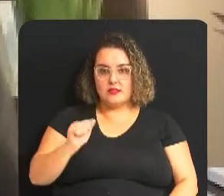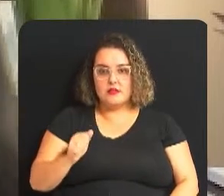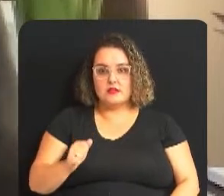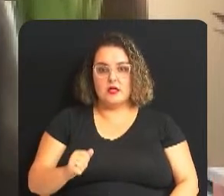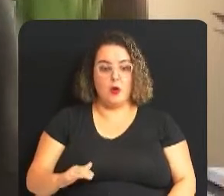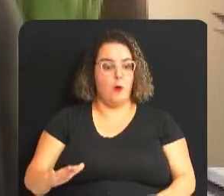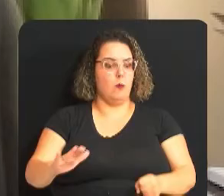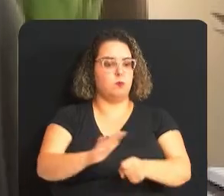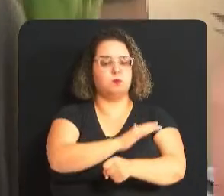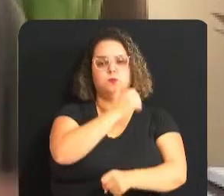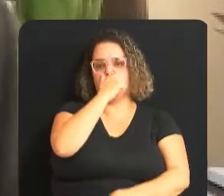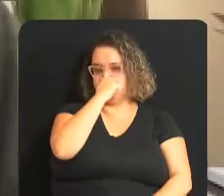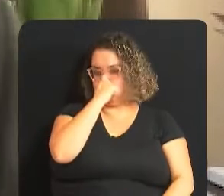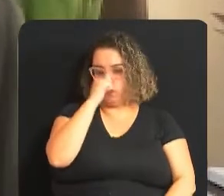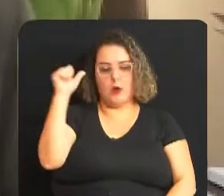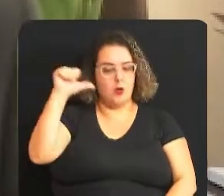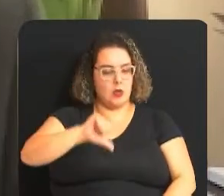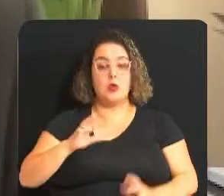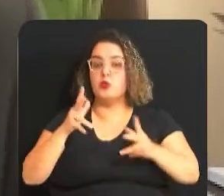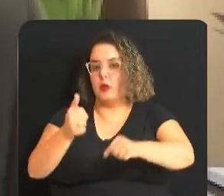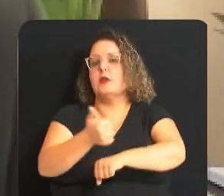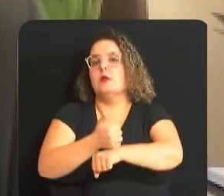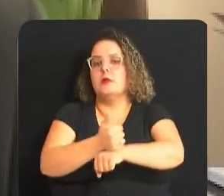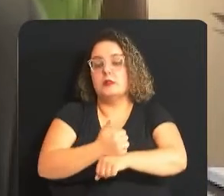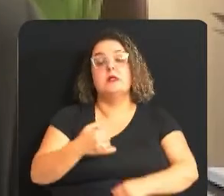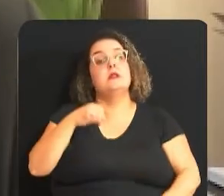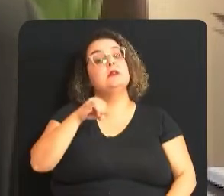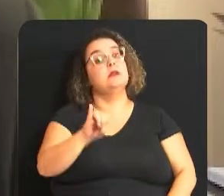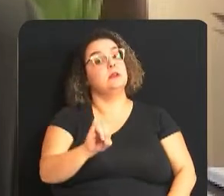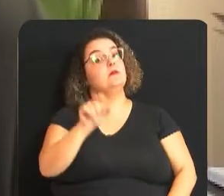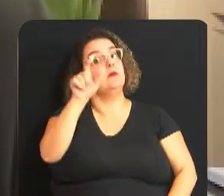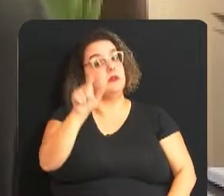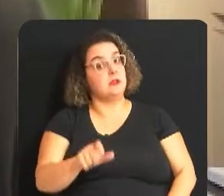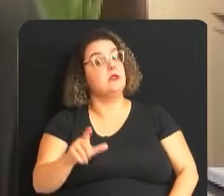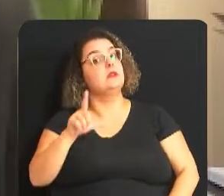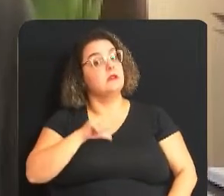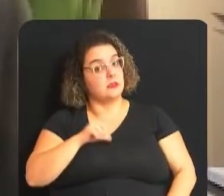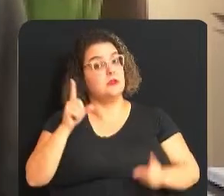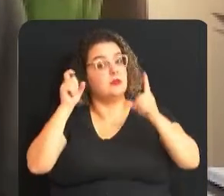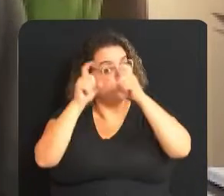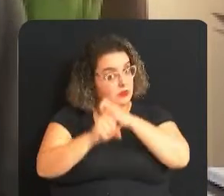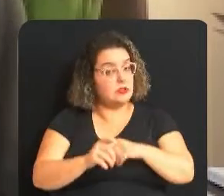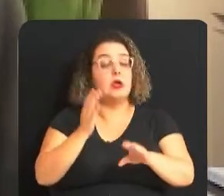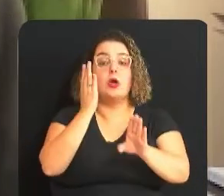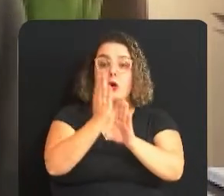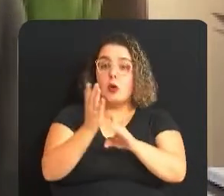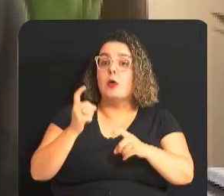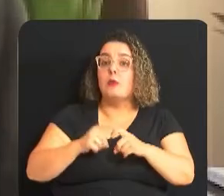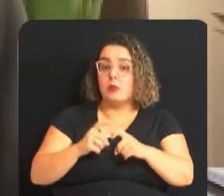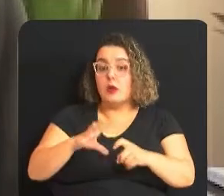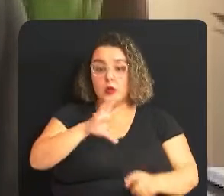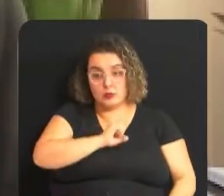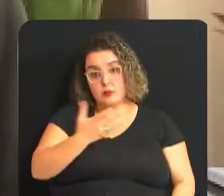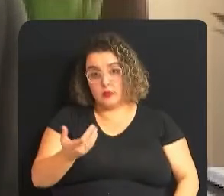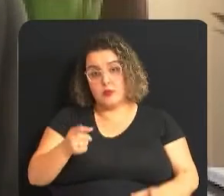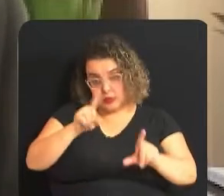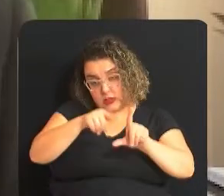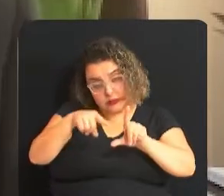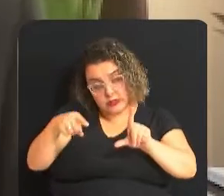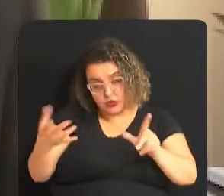em toda a profissão. Se você, que tem dificuldade para achar o médico que você gosta, e é estatístico, né?